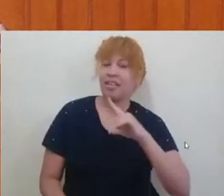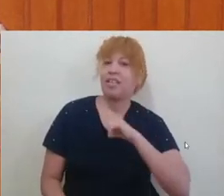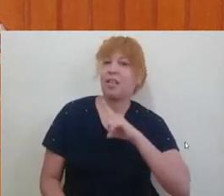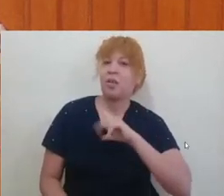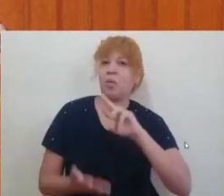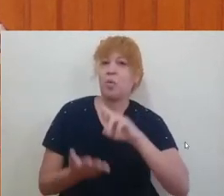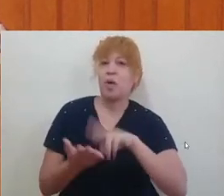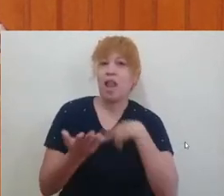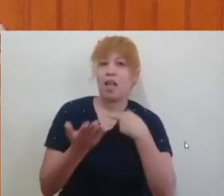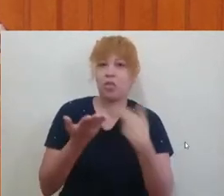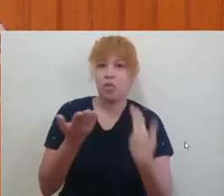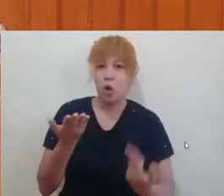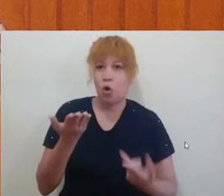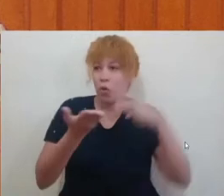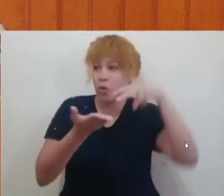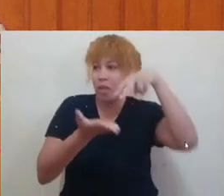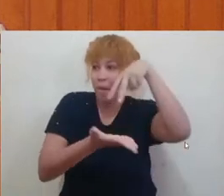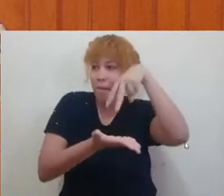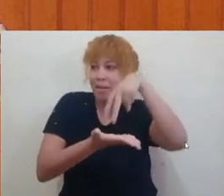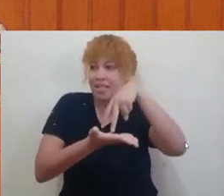graduação, PLE